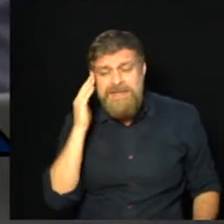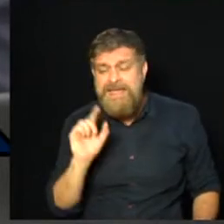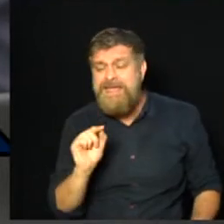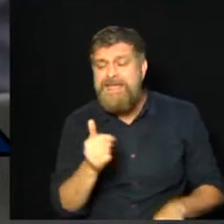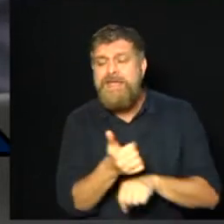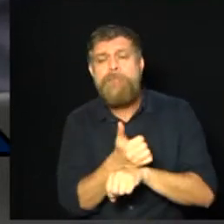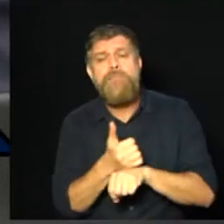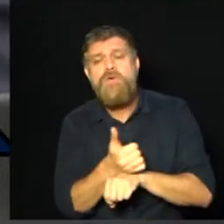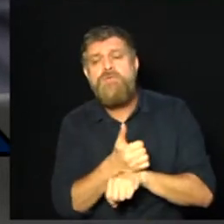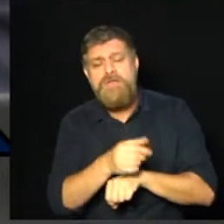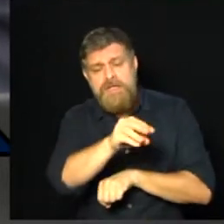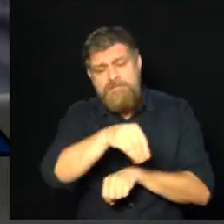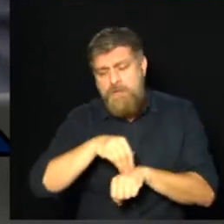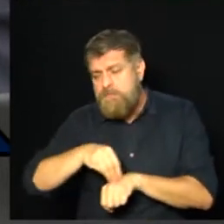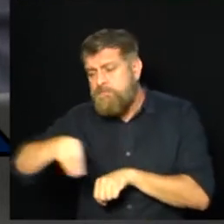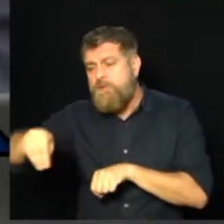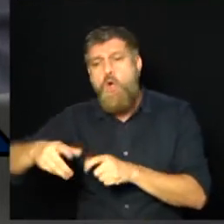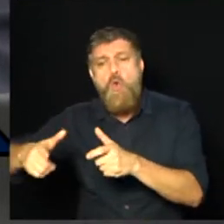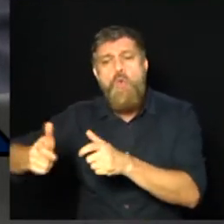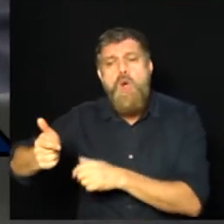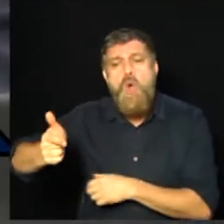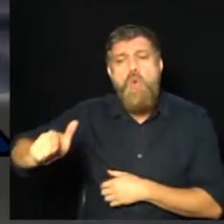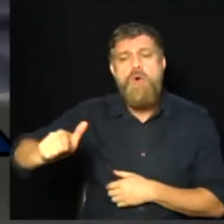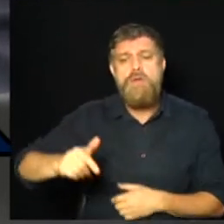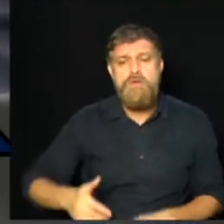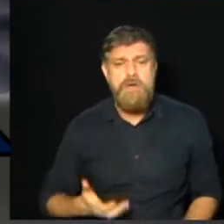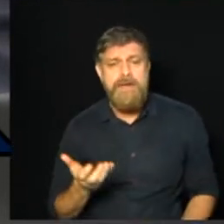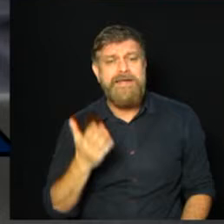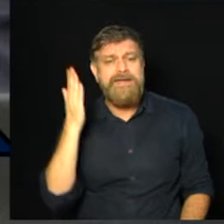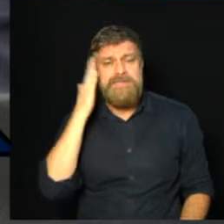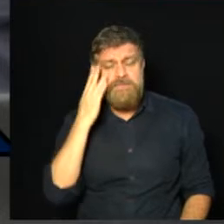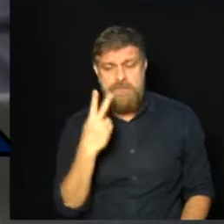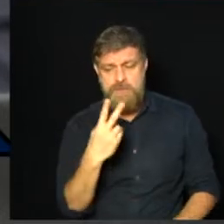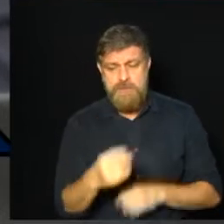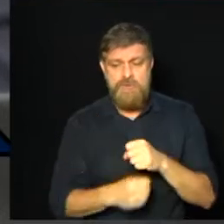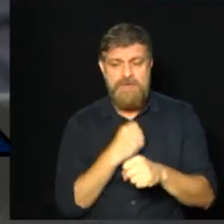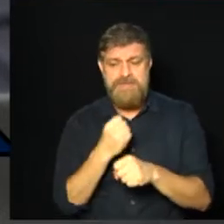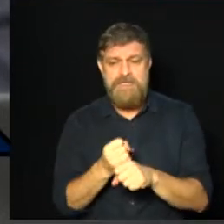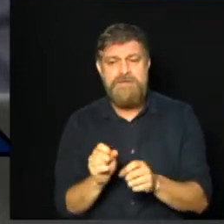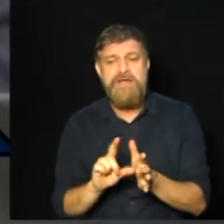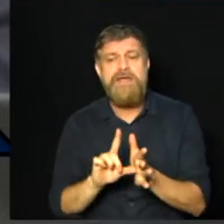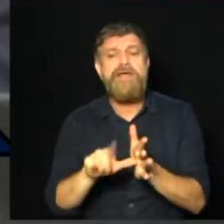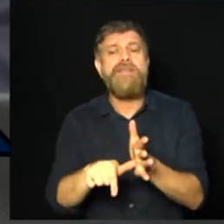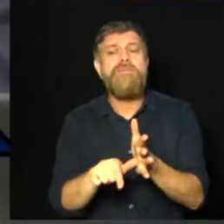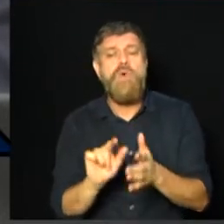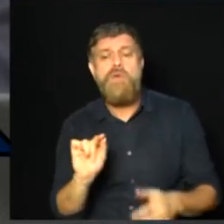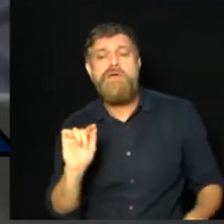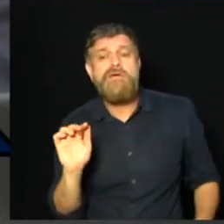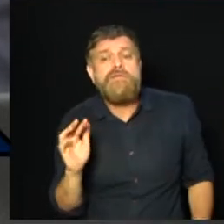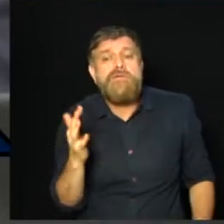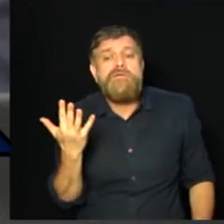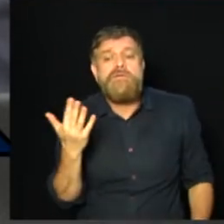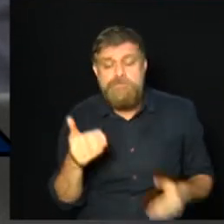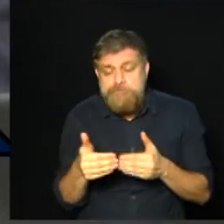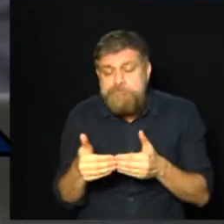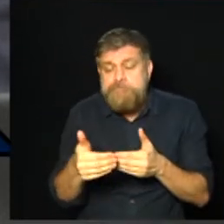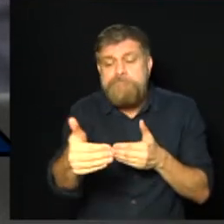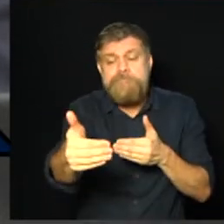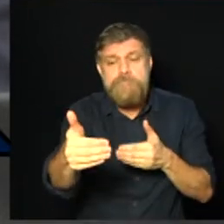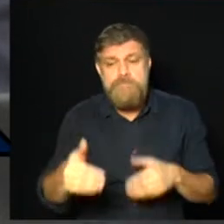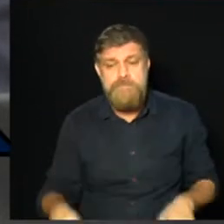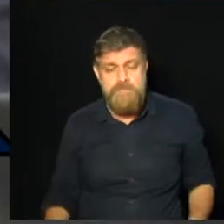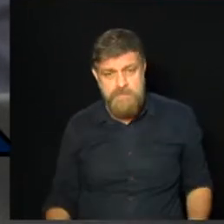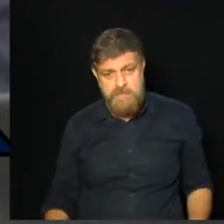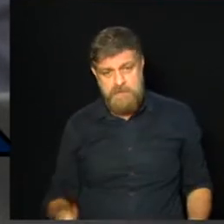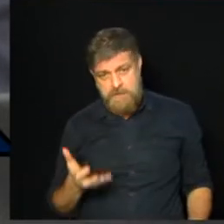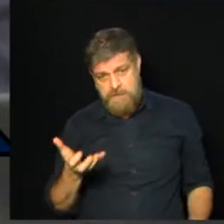e também o esclarecimento sobre o final. São 2 anos, após os 2 anos. O que vem? E aí, eu queria